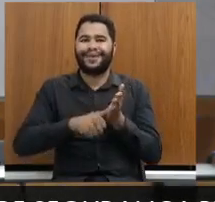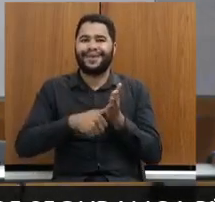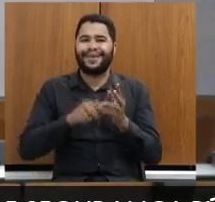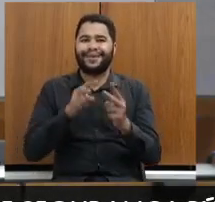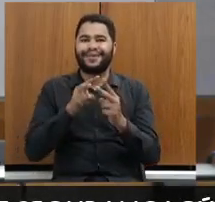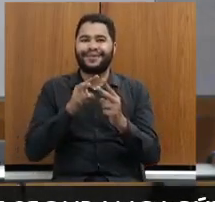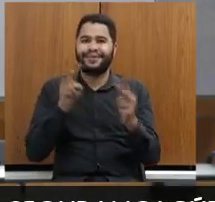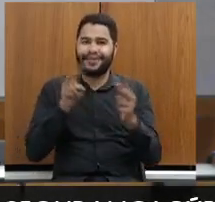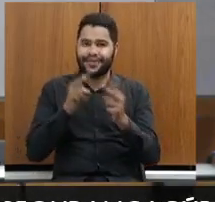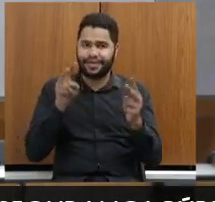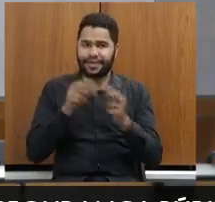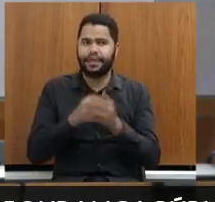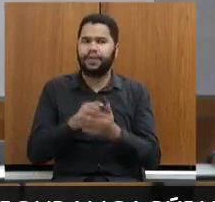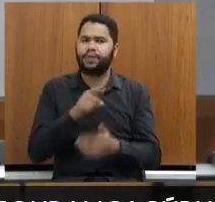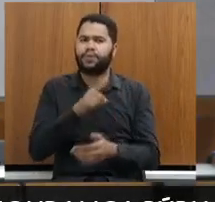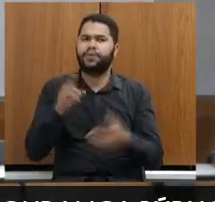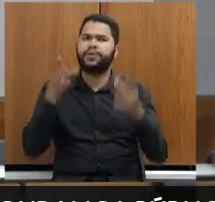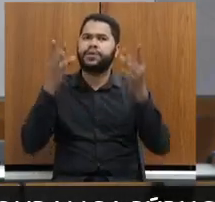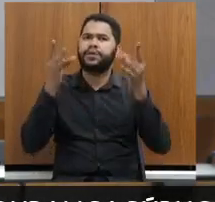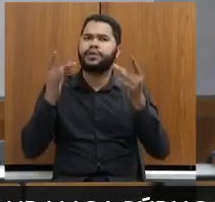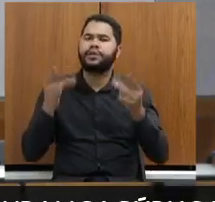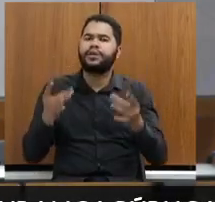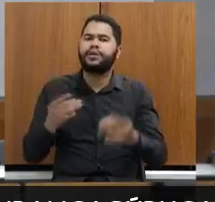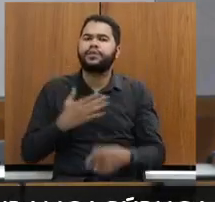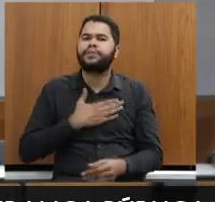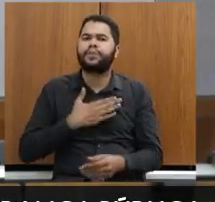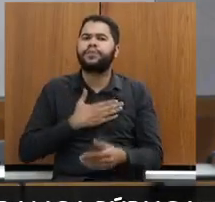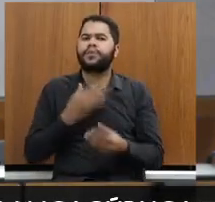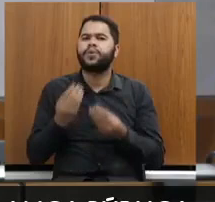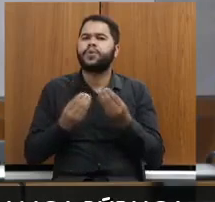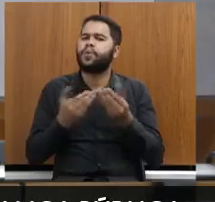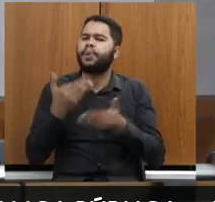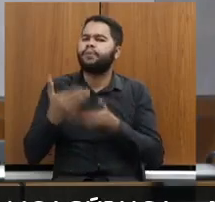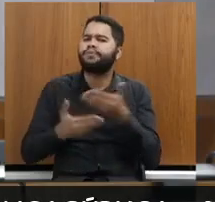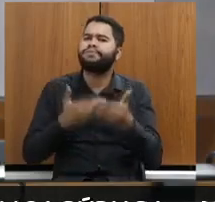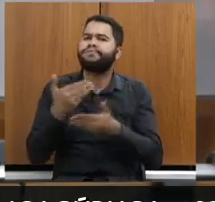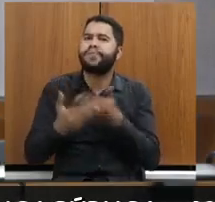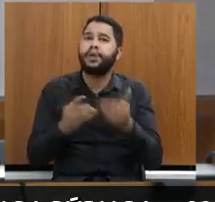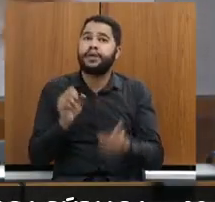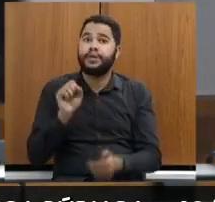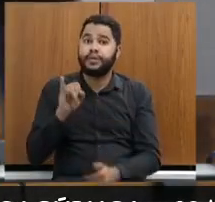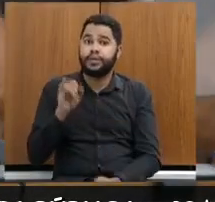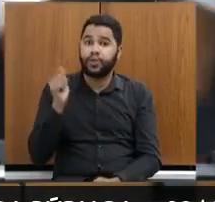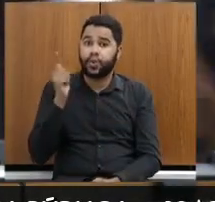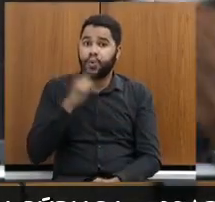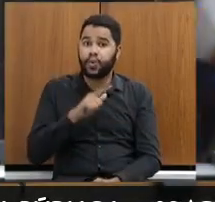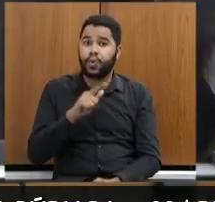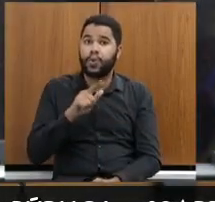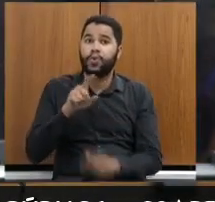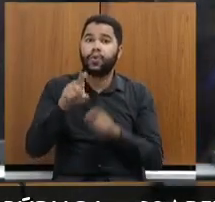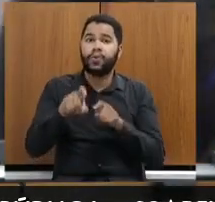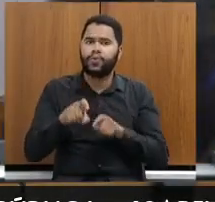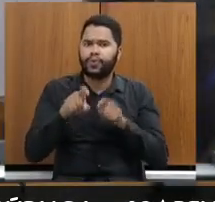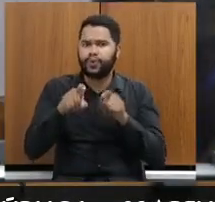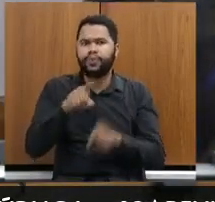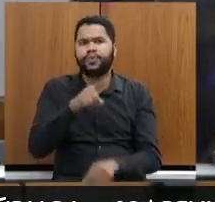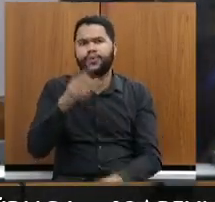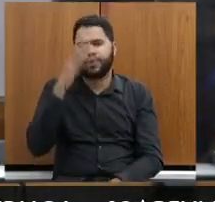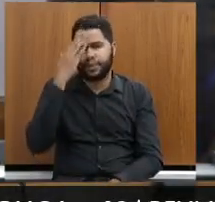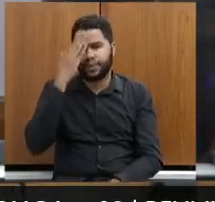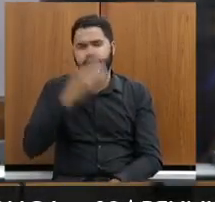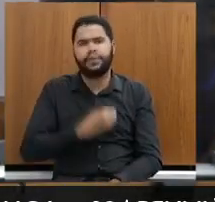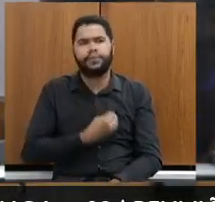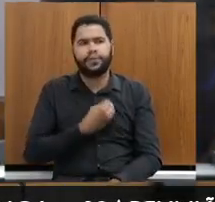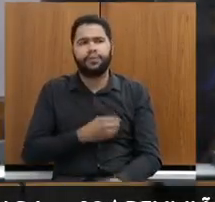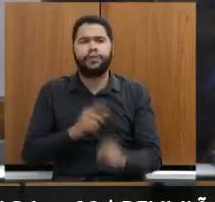eu queria que o senhor detalhasse mais para mim como vai ser esse procedimento que se isso alcançar o interior o senhor sabe que eu